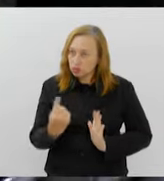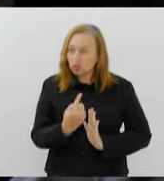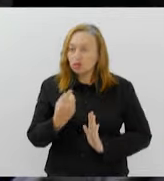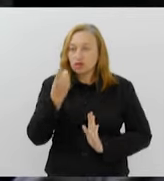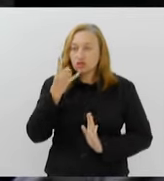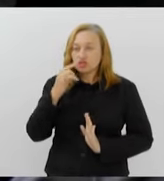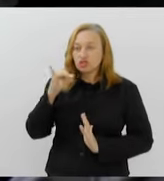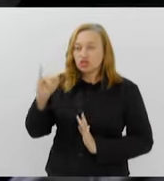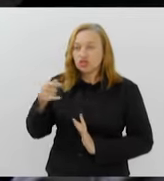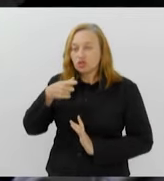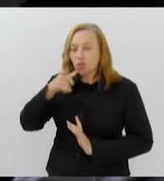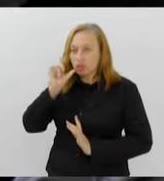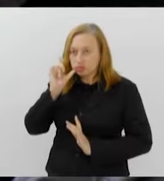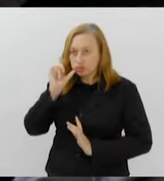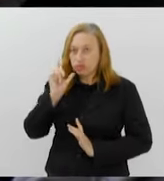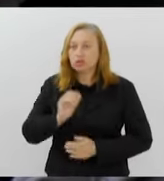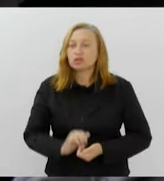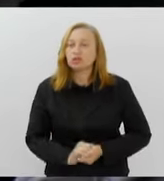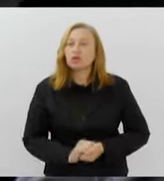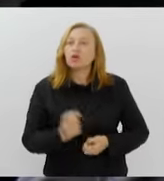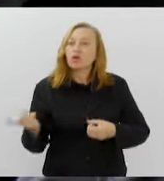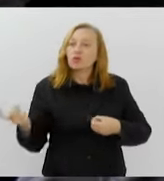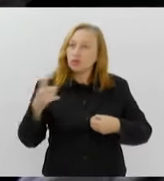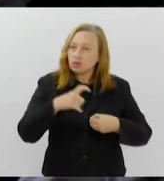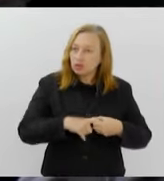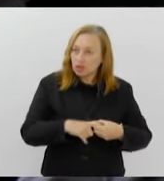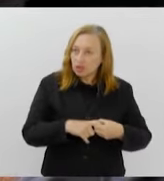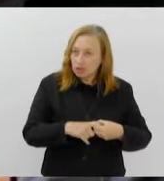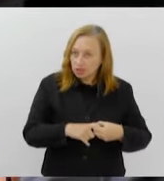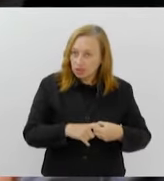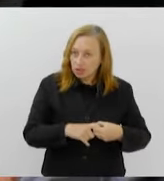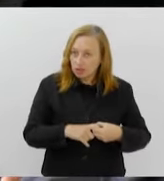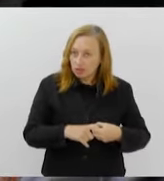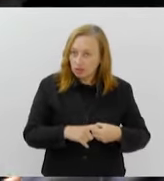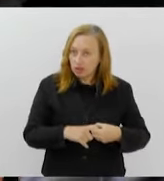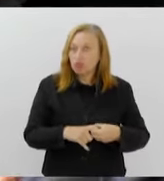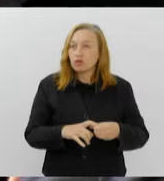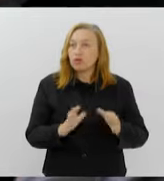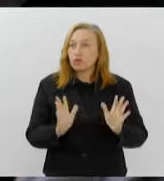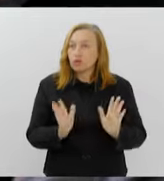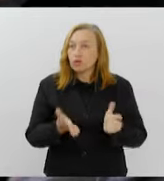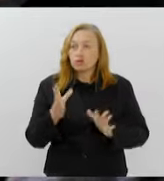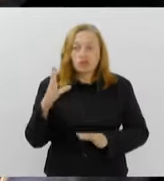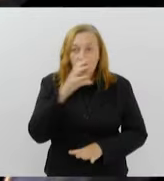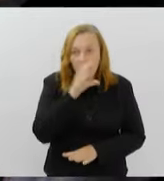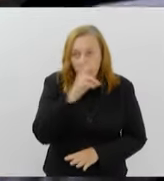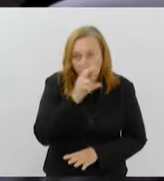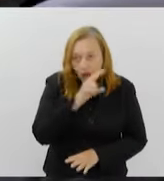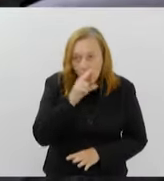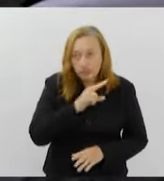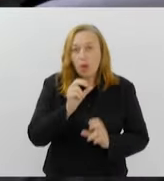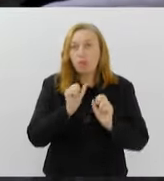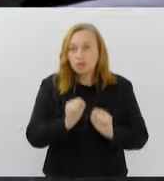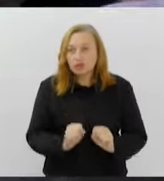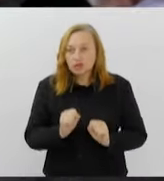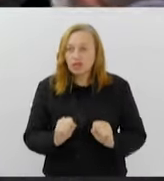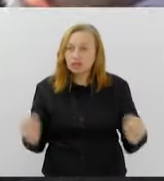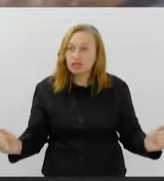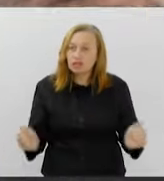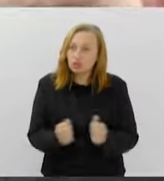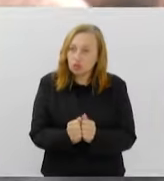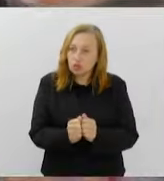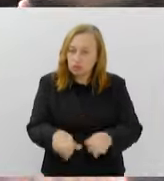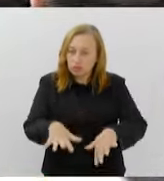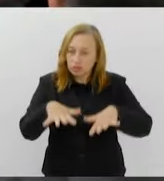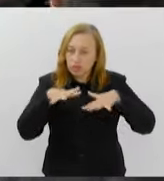dooo eiz antecipar o meu retorno para que pudesse justamente participar da sessão de hoje